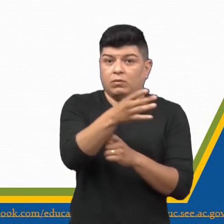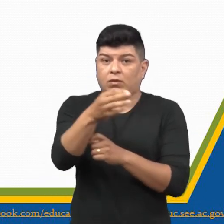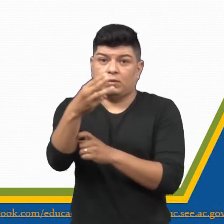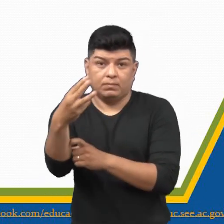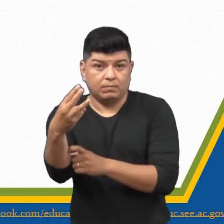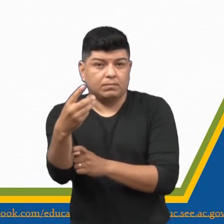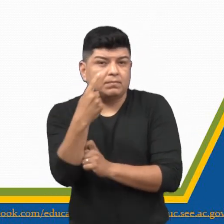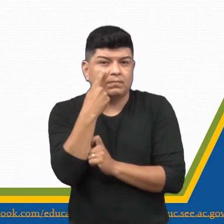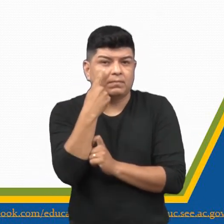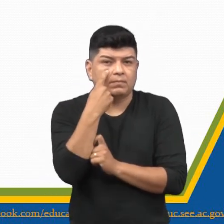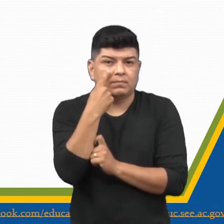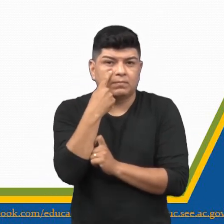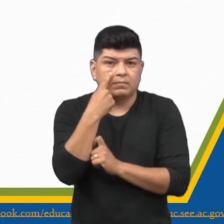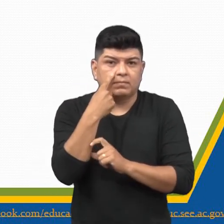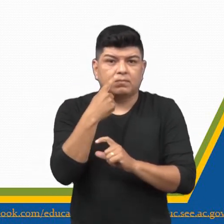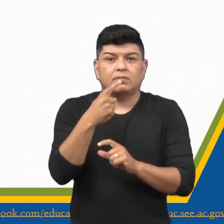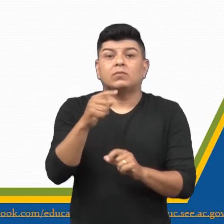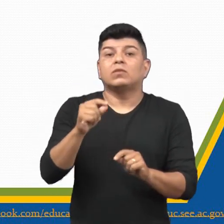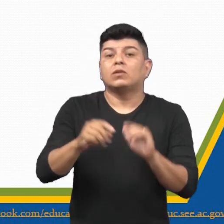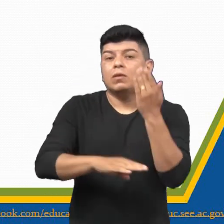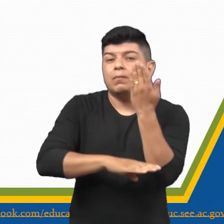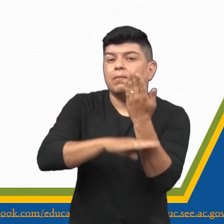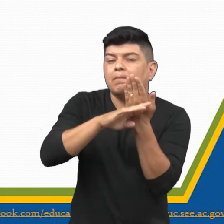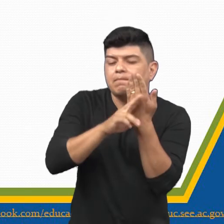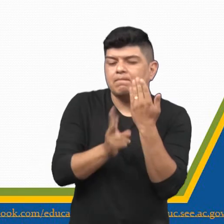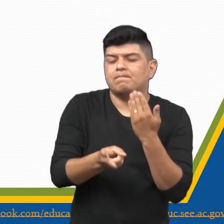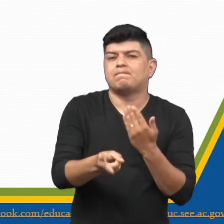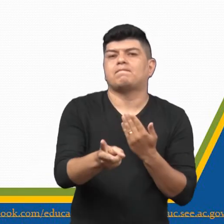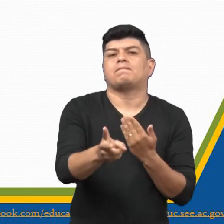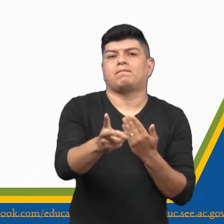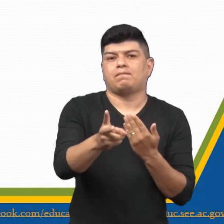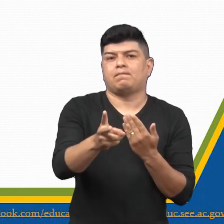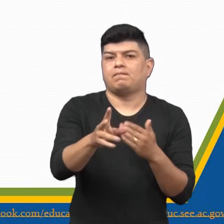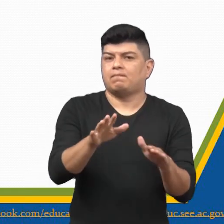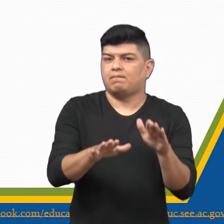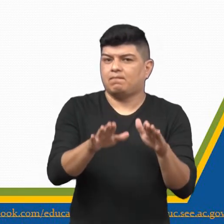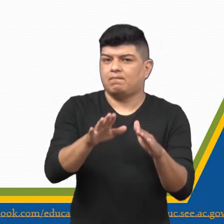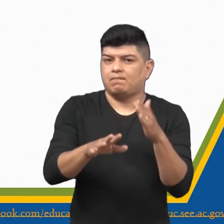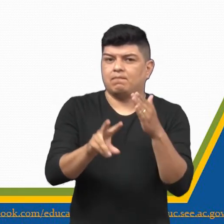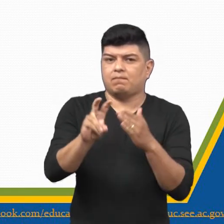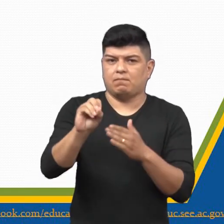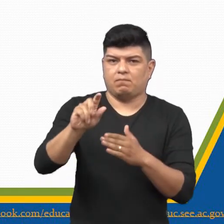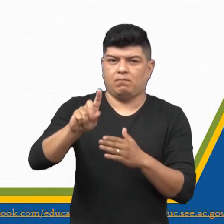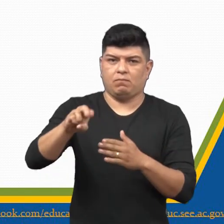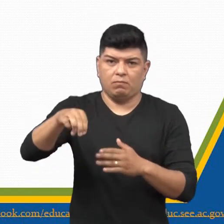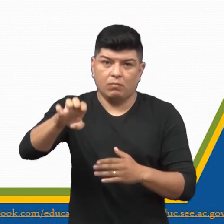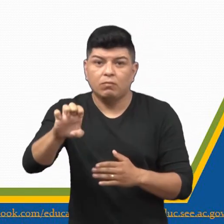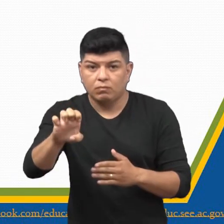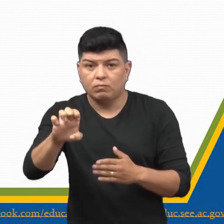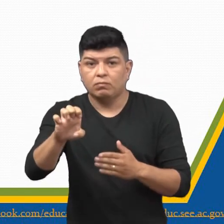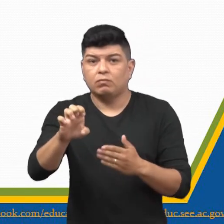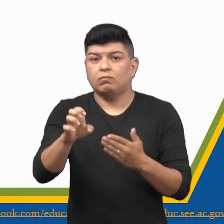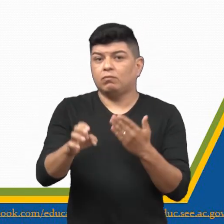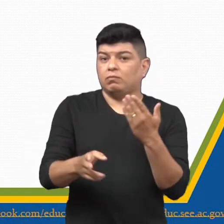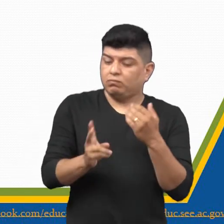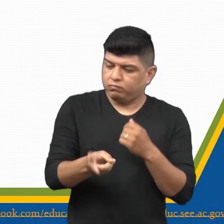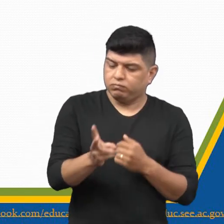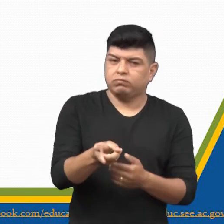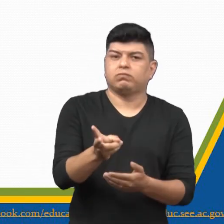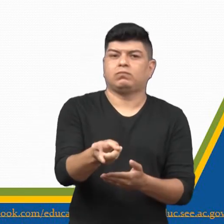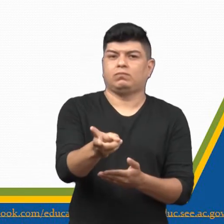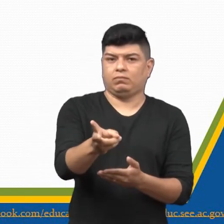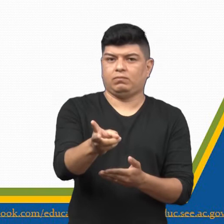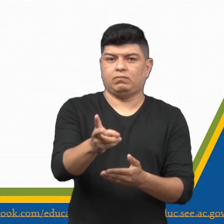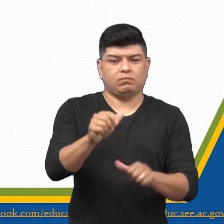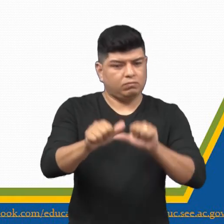3, perceba que a temperatura ela permanece constante. Com a variação do volume, a temperatura permanece na mesma posição,